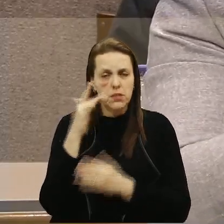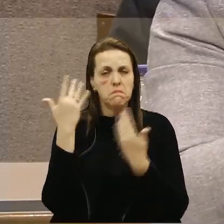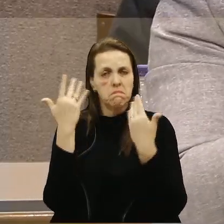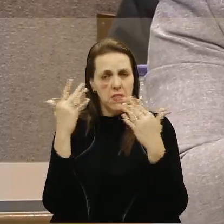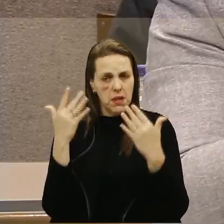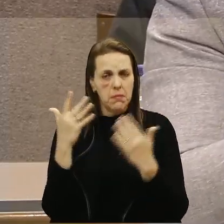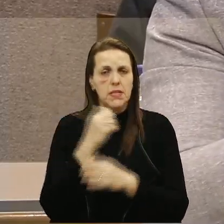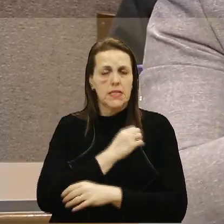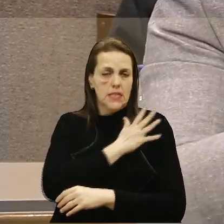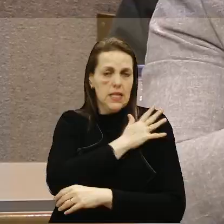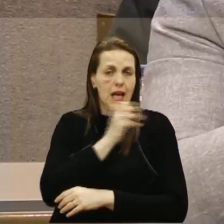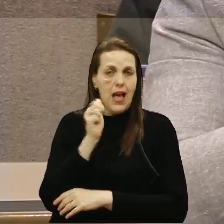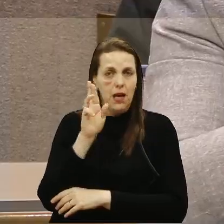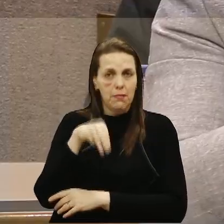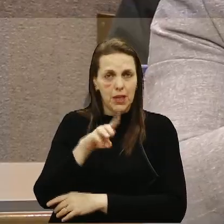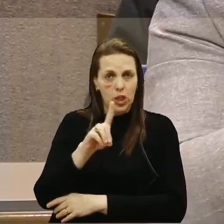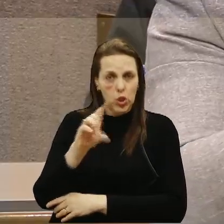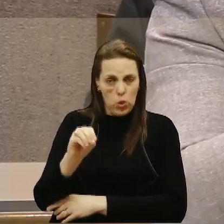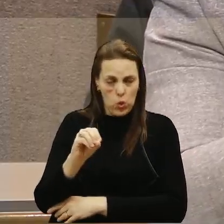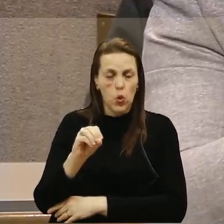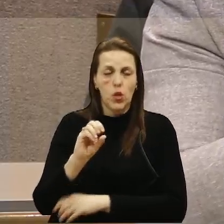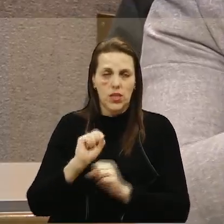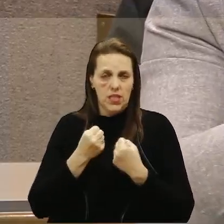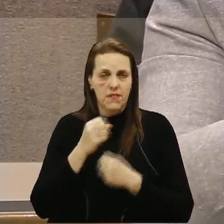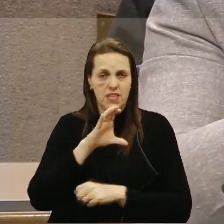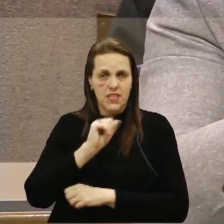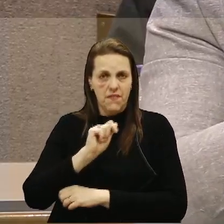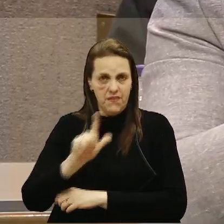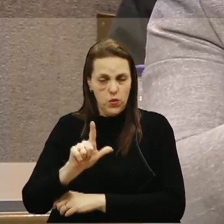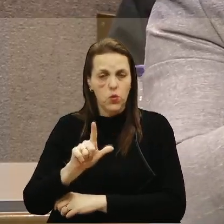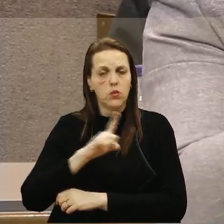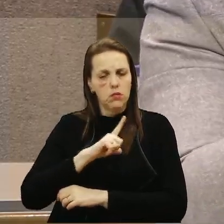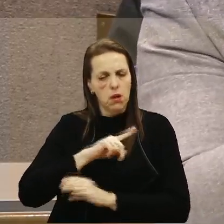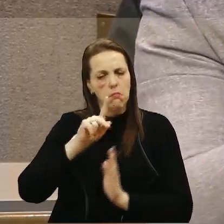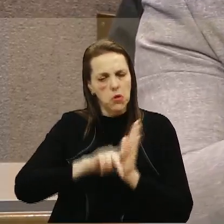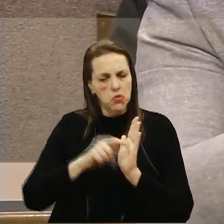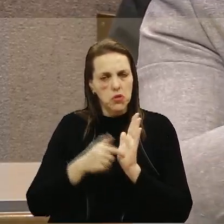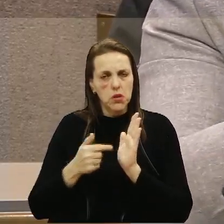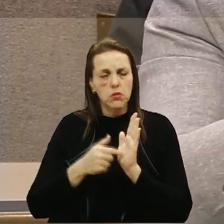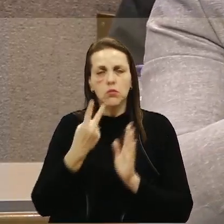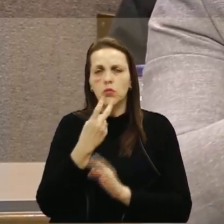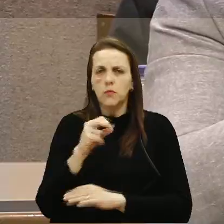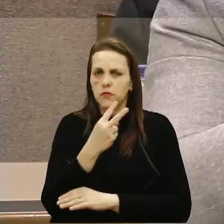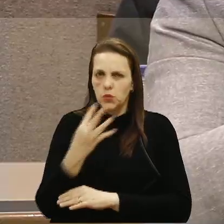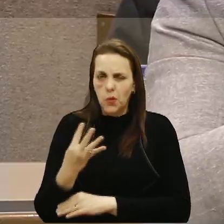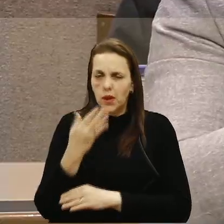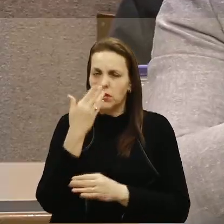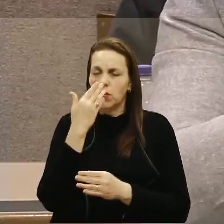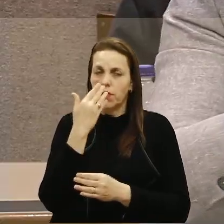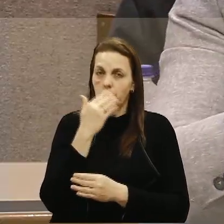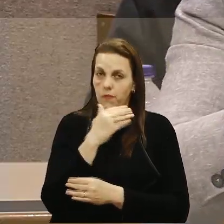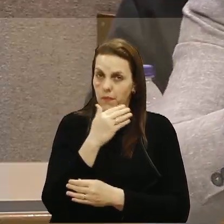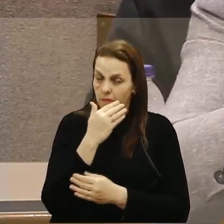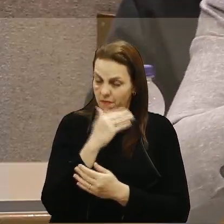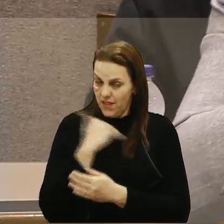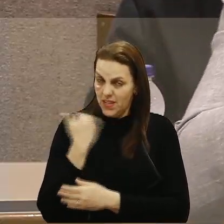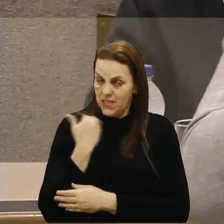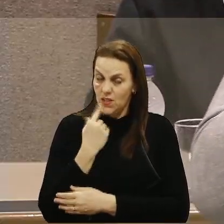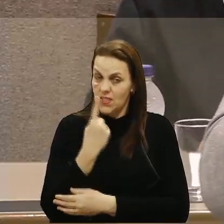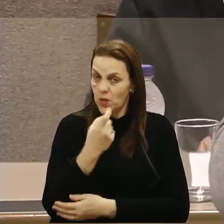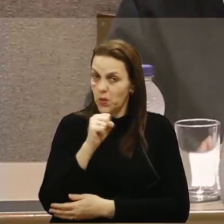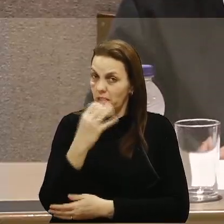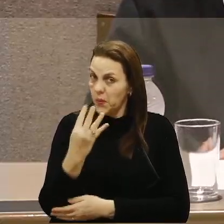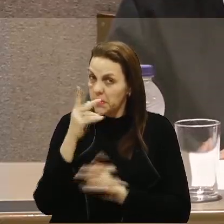tenente Armando da Defesa Civil, que colocaram esse projeto aí, sendo que em 2024 perdemos 184 pessoas e ainda